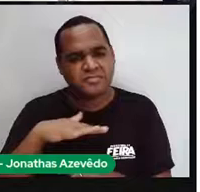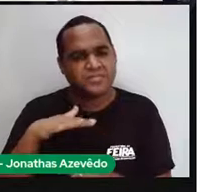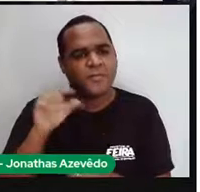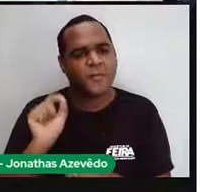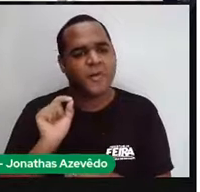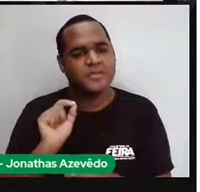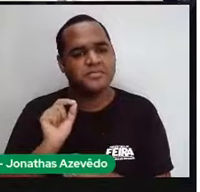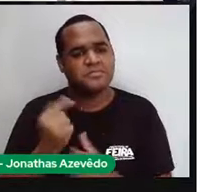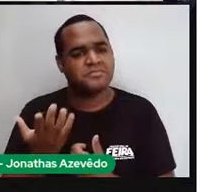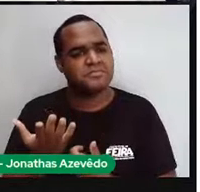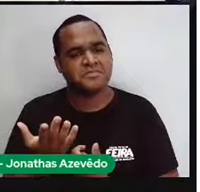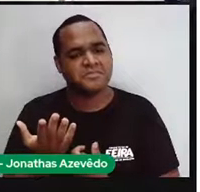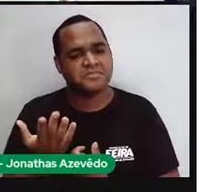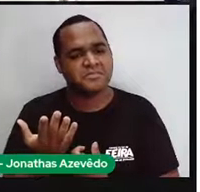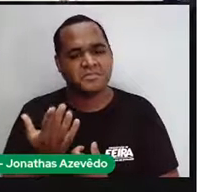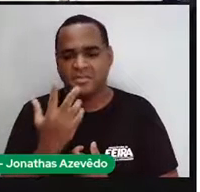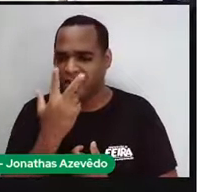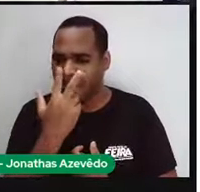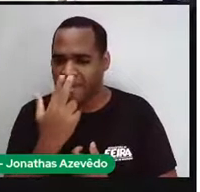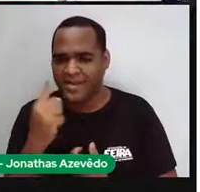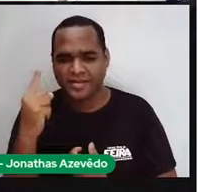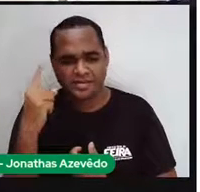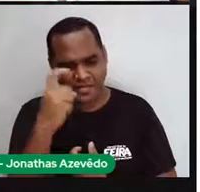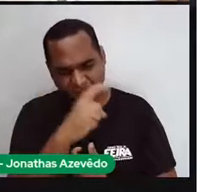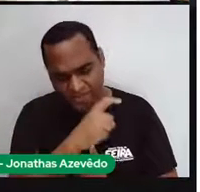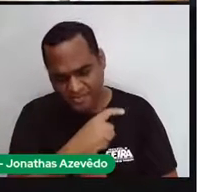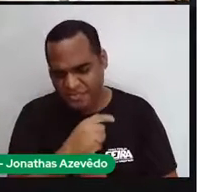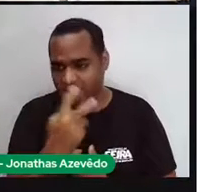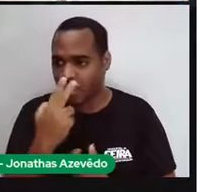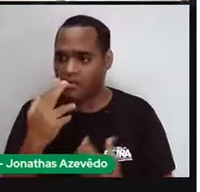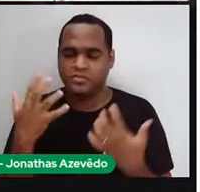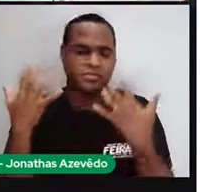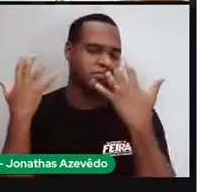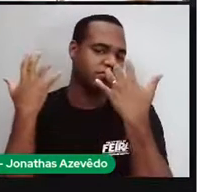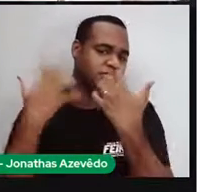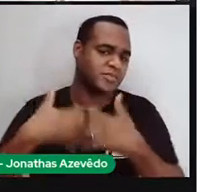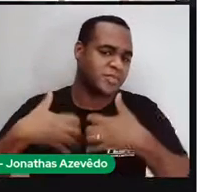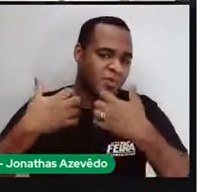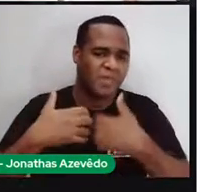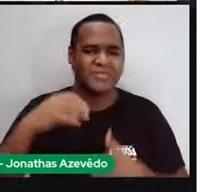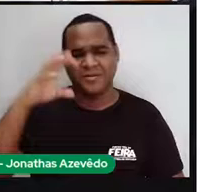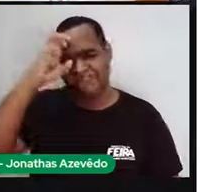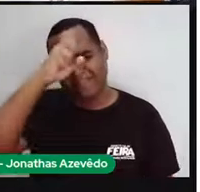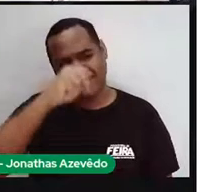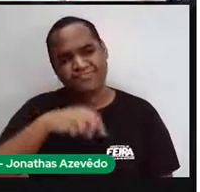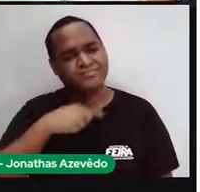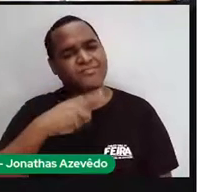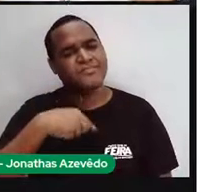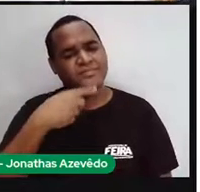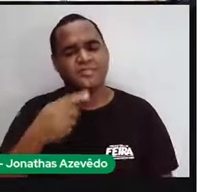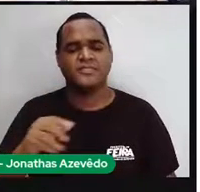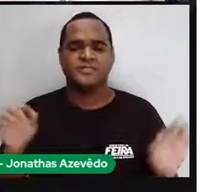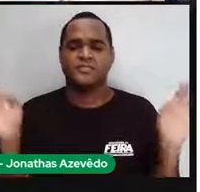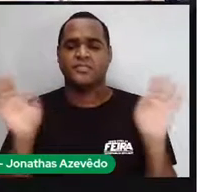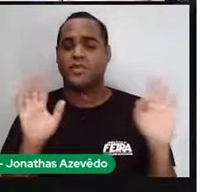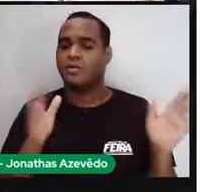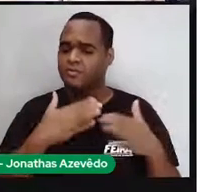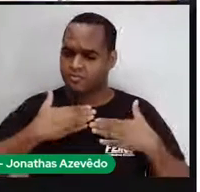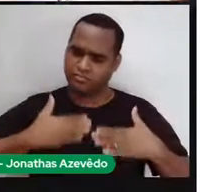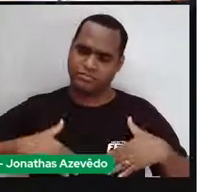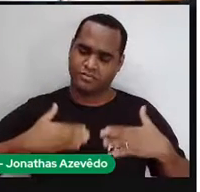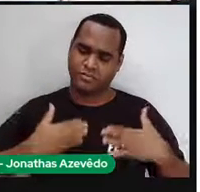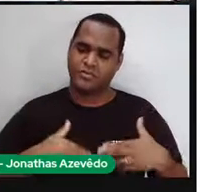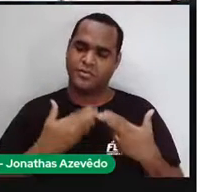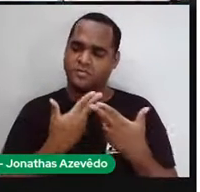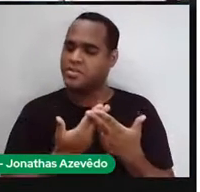quadrados Professor parece difícil parece um negócio assim que eu não vou aprender mais calma pera lá